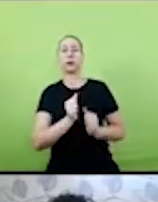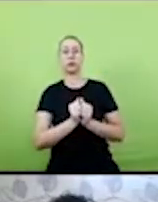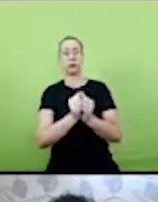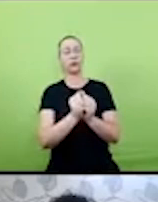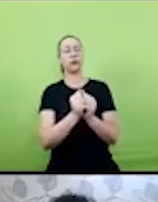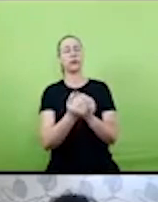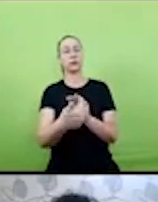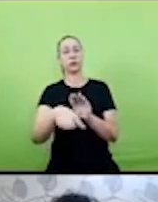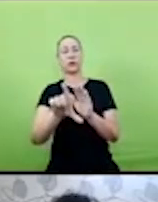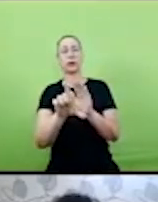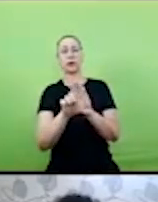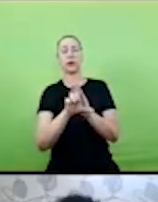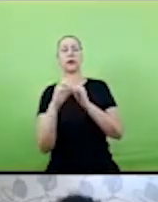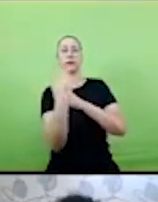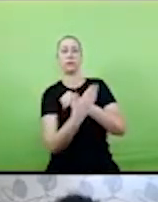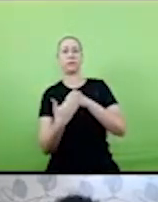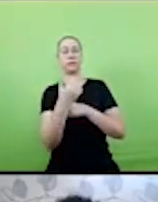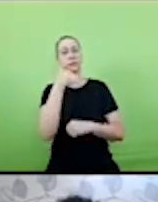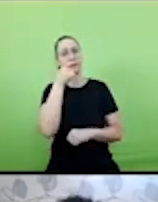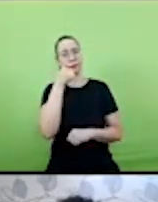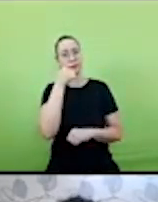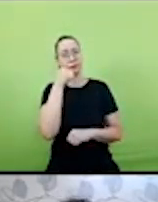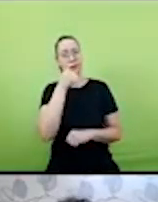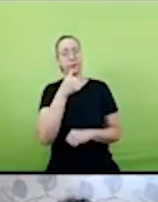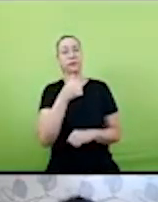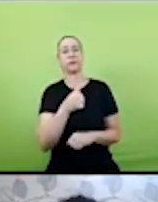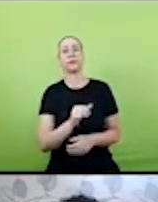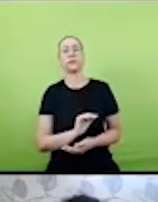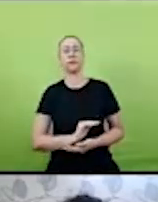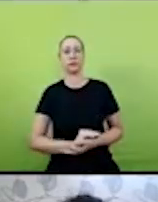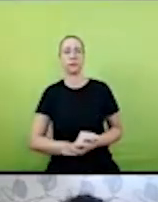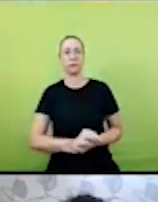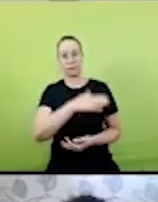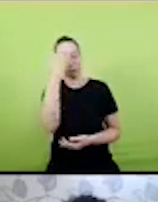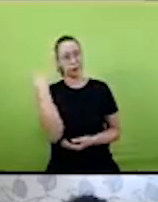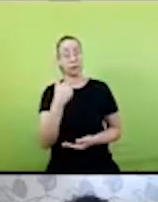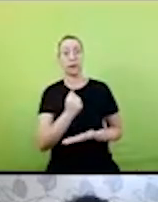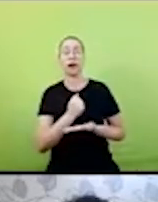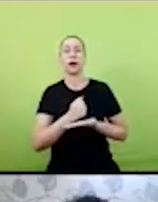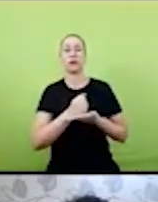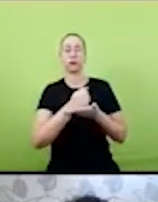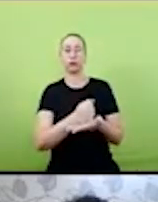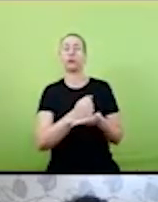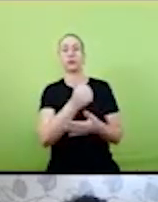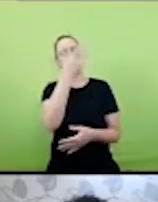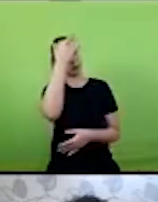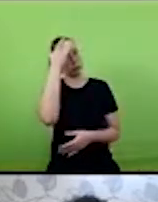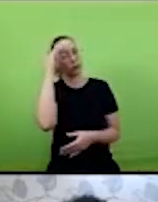movimento de mulheres, e ela coloca que a Lei Maria da Penha, ela contribuiu para que as